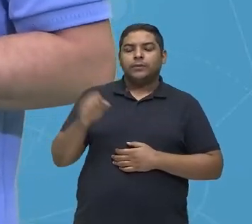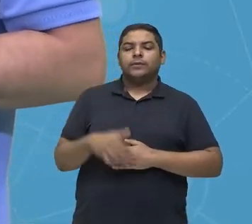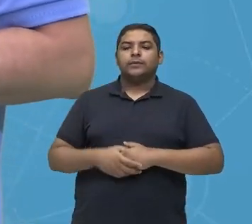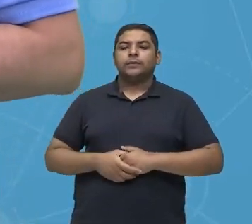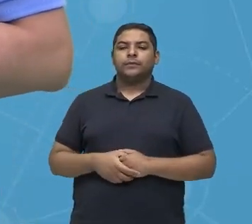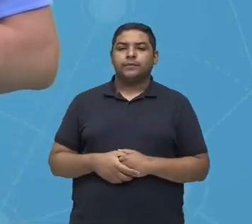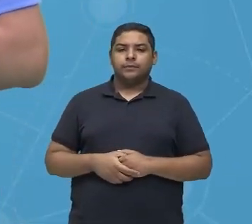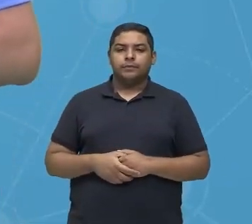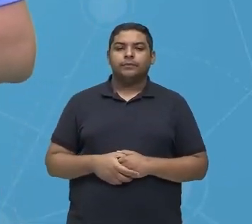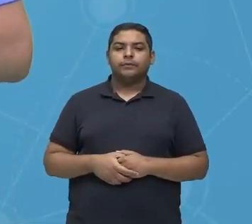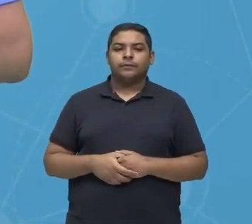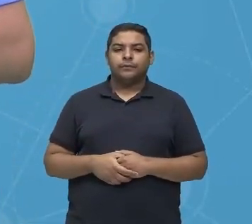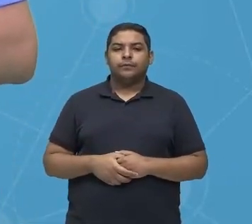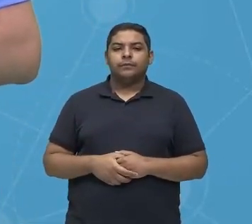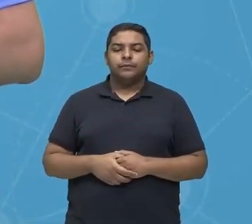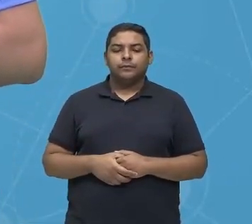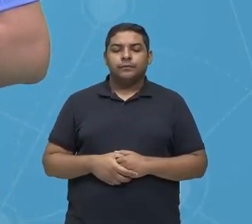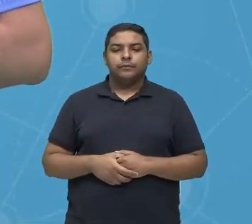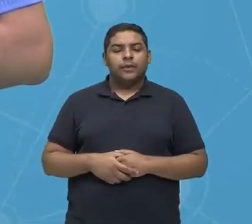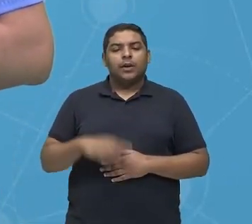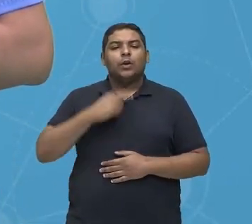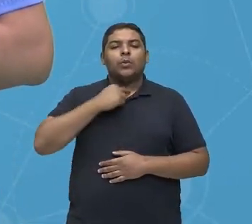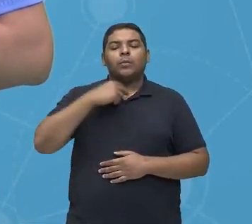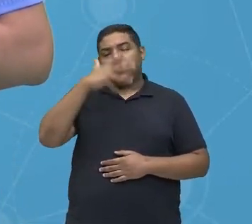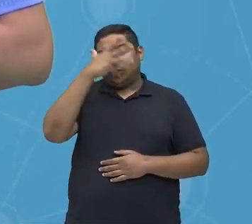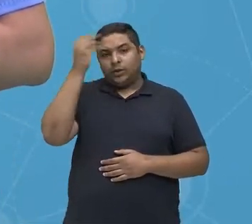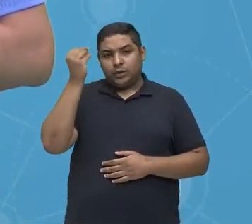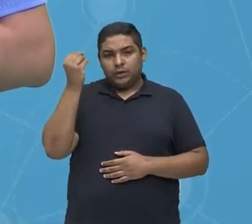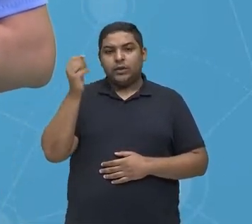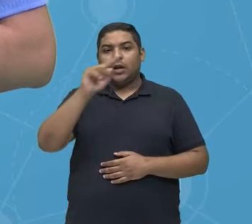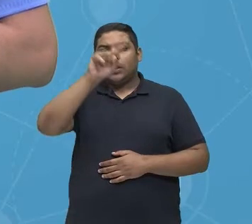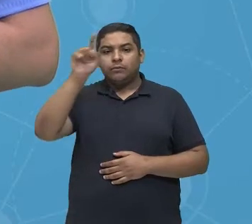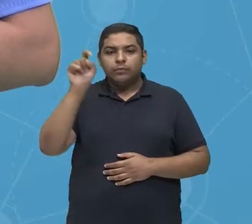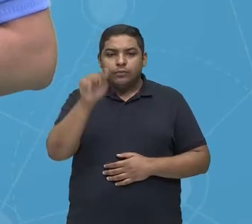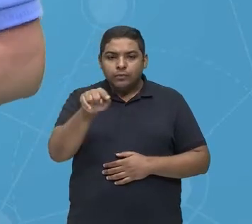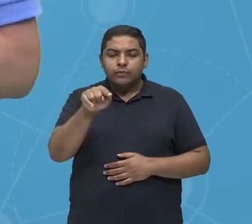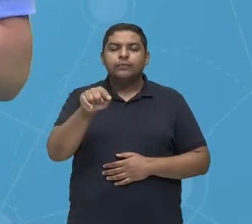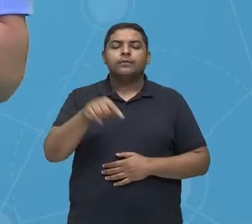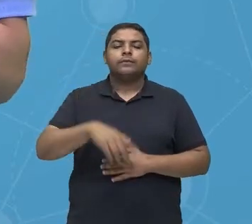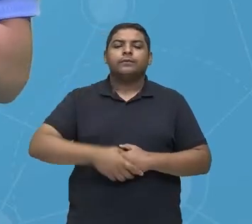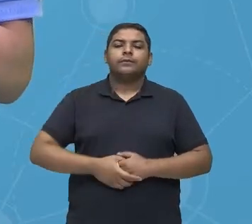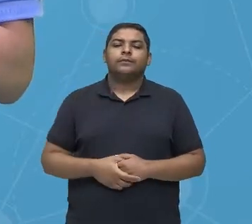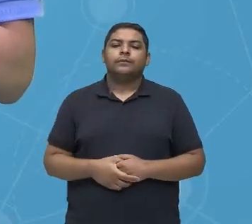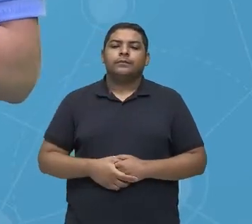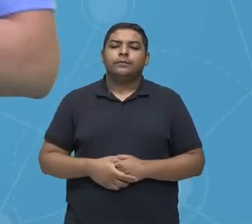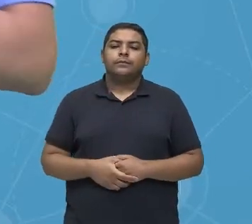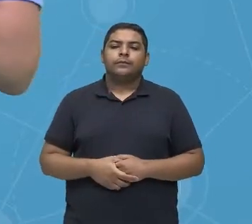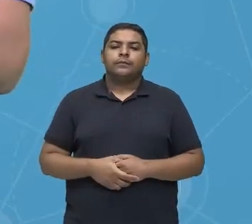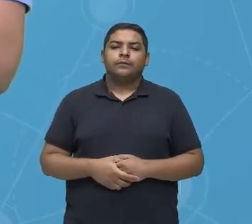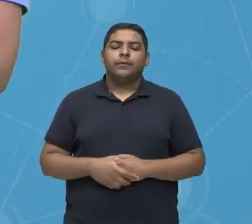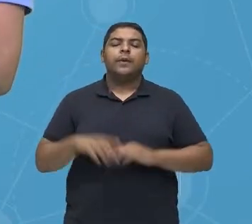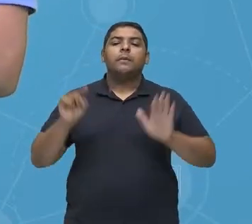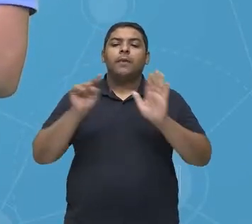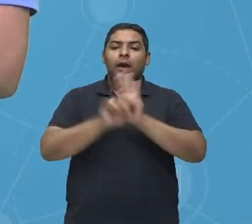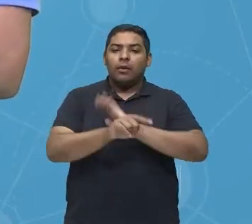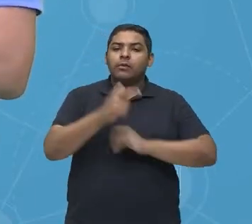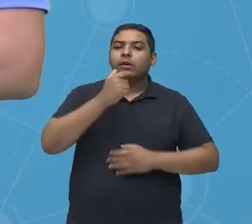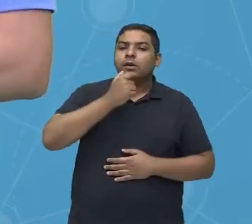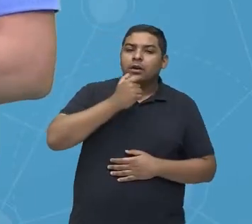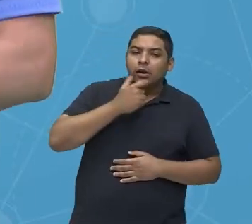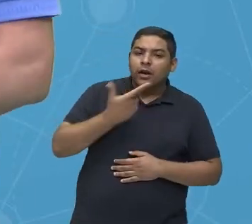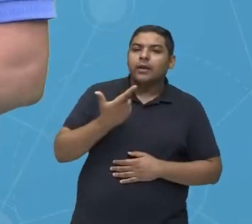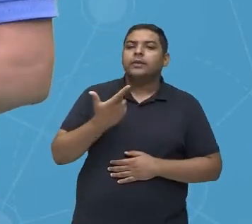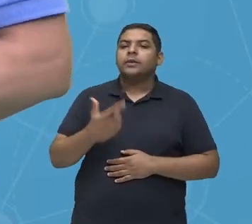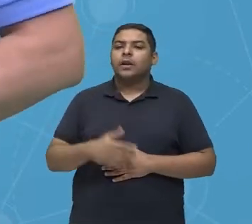final você não deve esquecer, então, o question mark, que é o ponto de interrogação, tá certo? Perguntas em língua inglesa, cujo sujeito